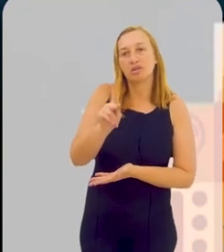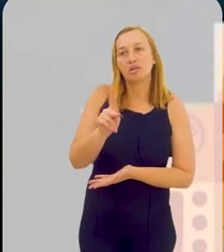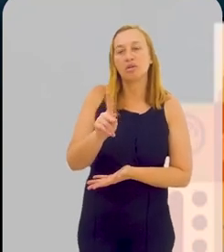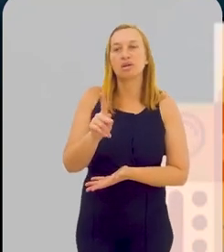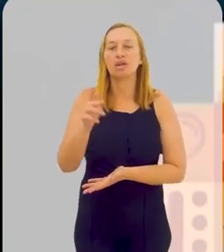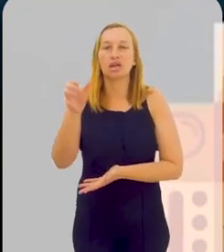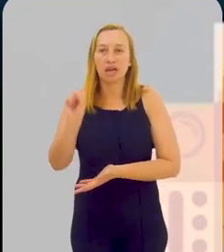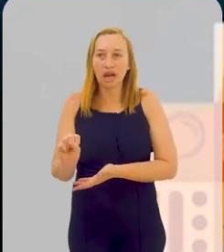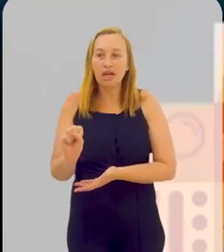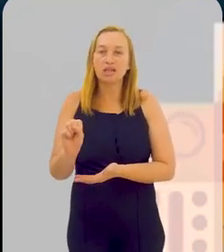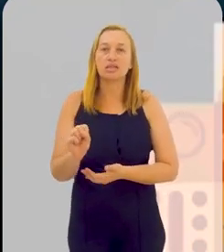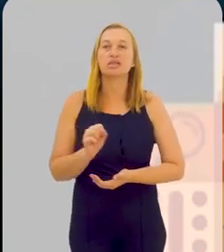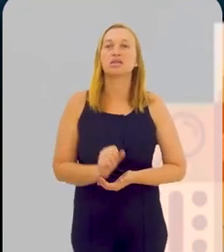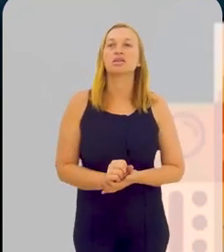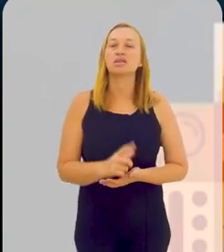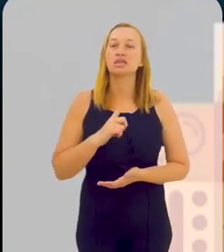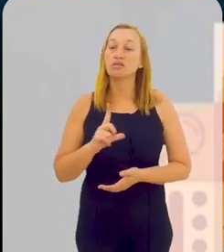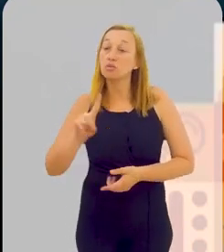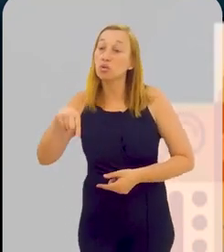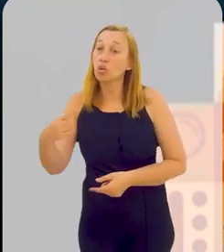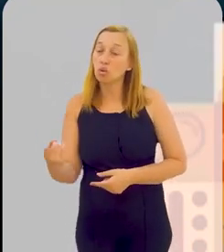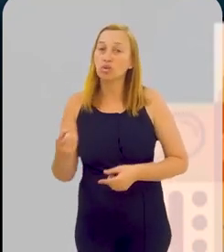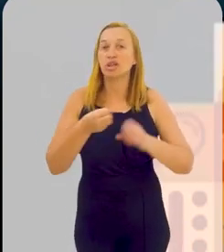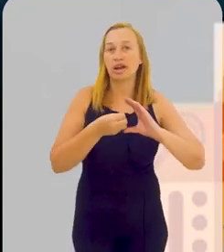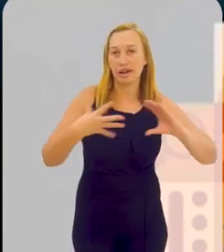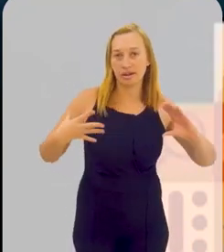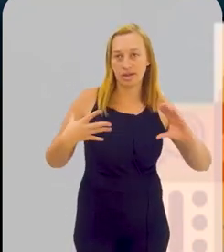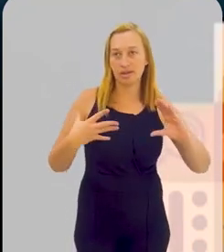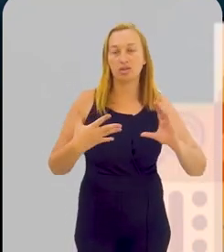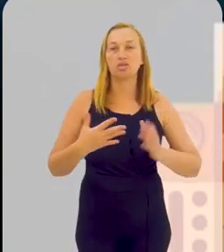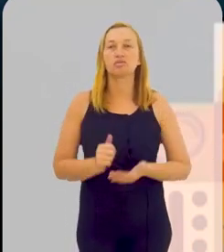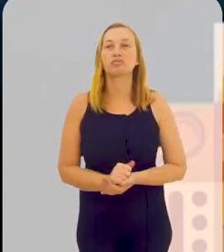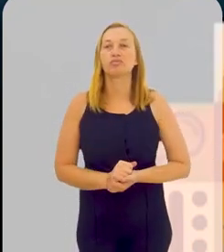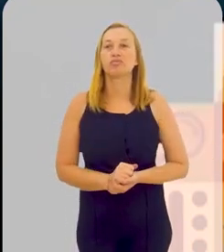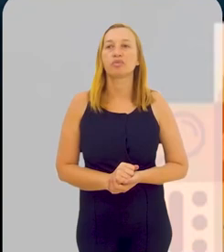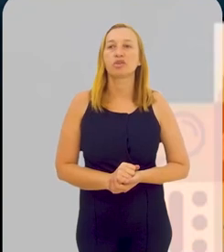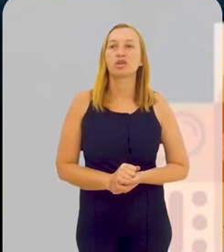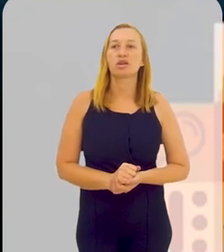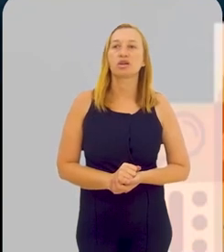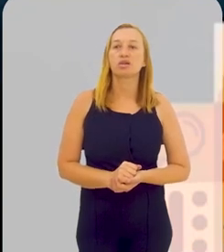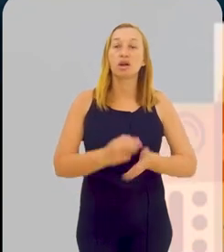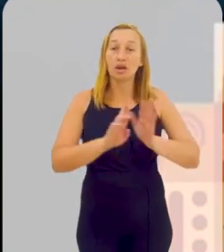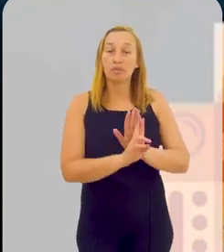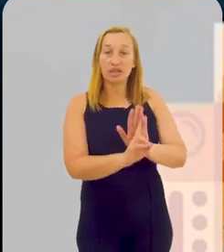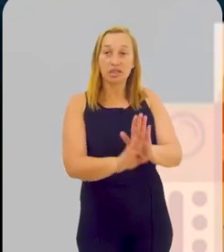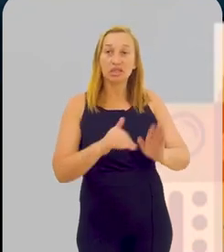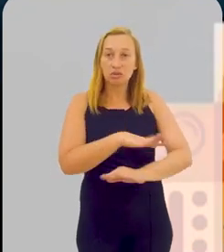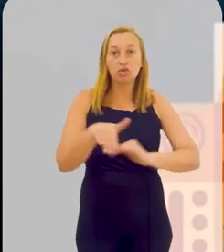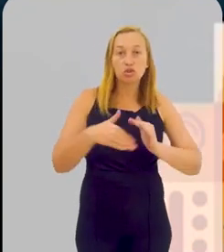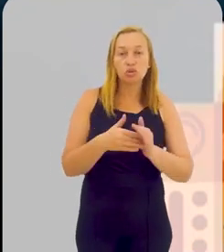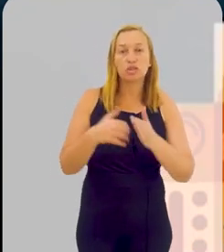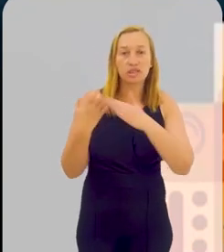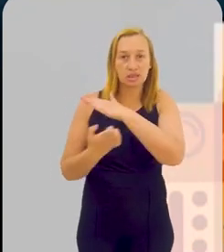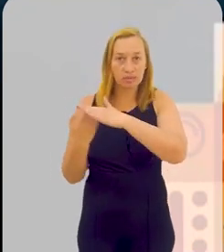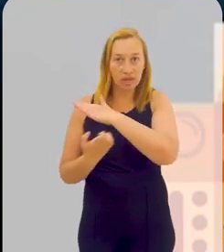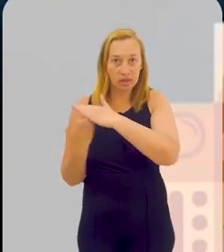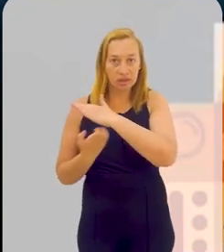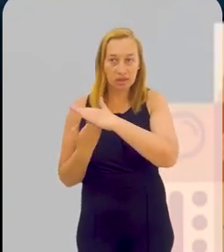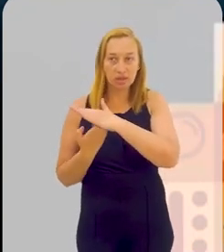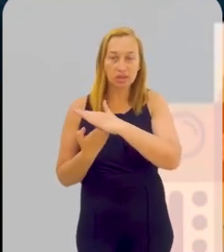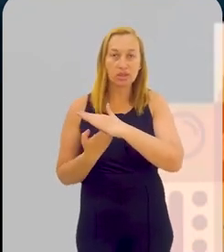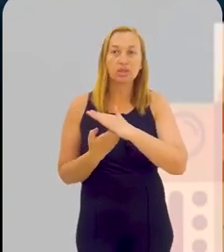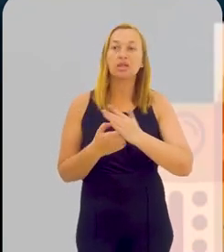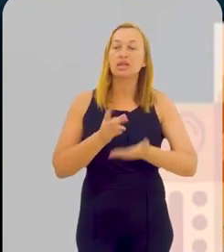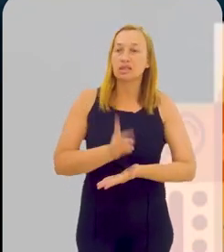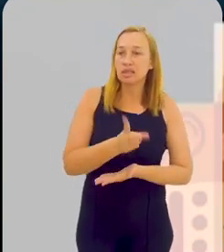não Petrobras, aí nós adquirimos uma outra característica. Nós ficamos como um órgão de representação de todas as empresas,